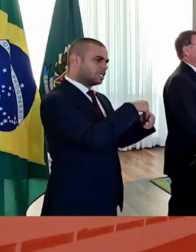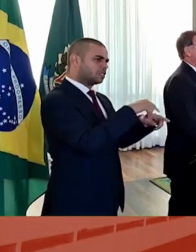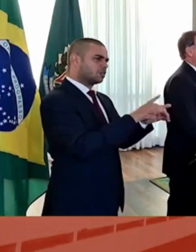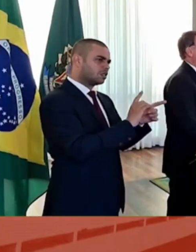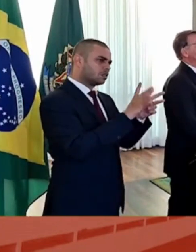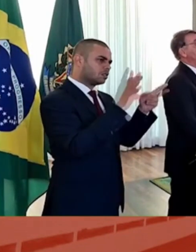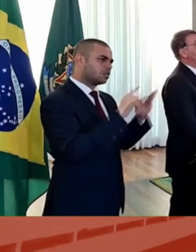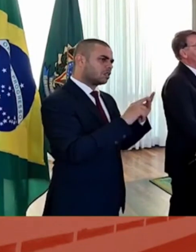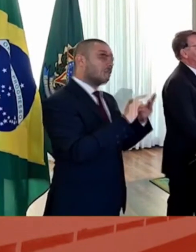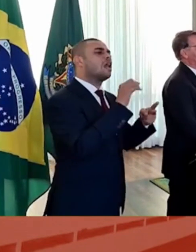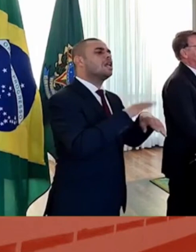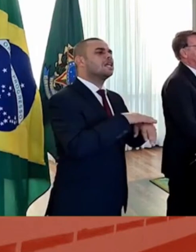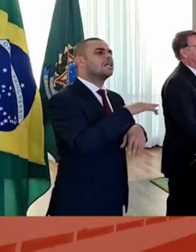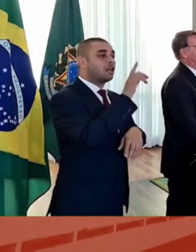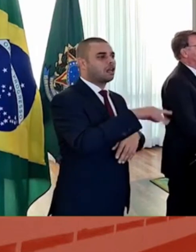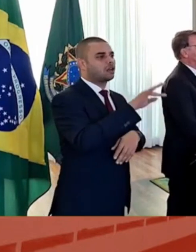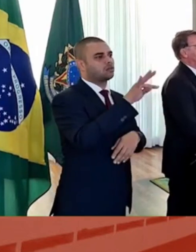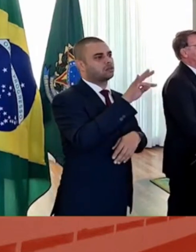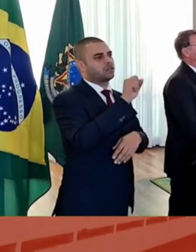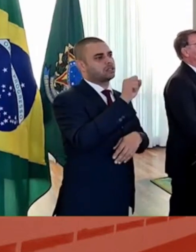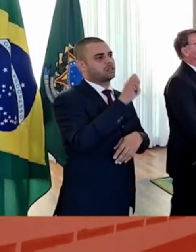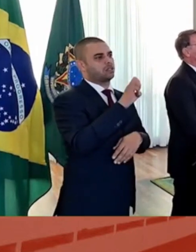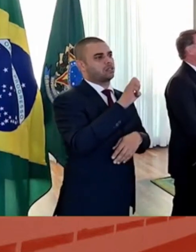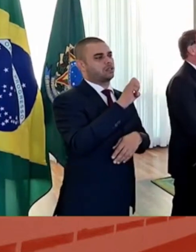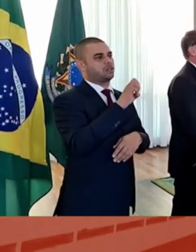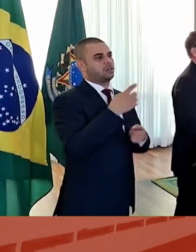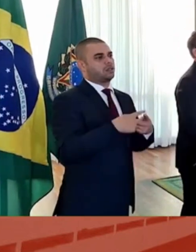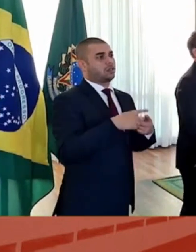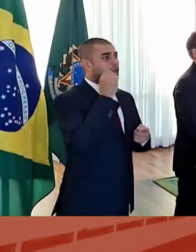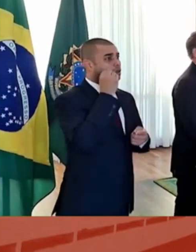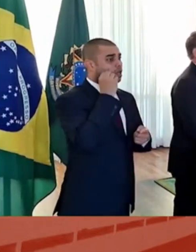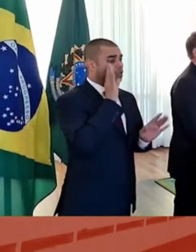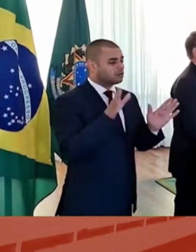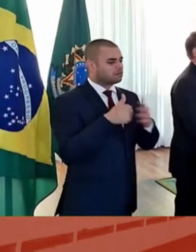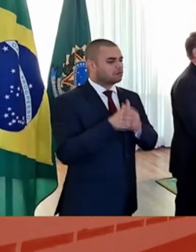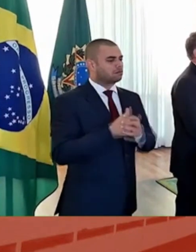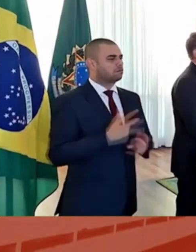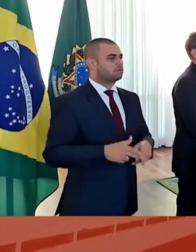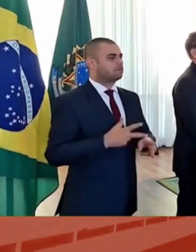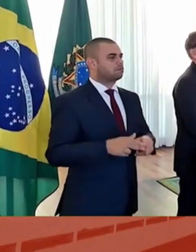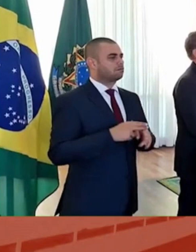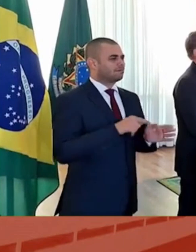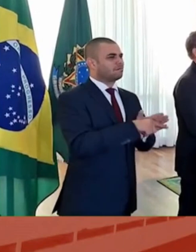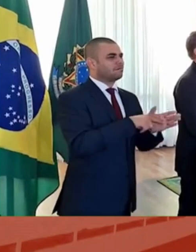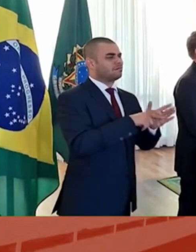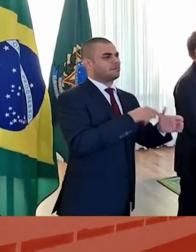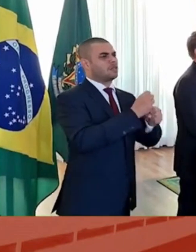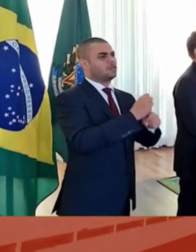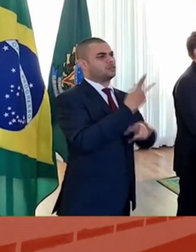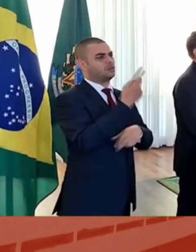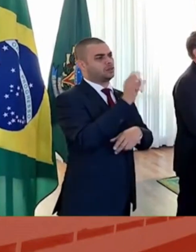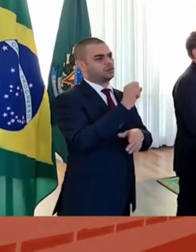eu não estou nem falando da conotação de esquerda ou de centro ou de direita, estou falando mesmo defender essa